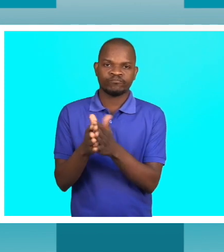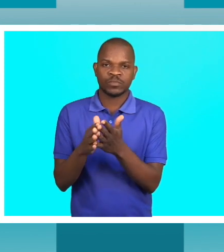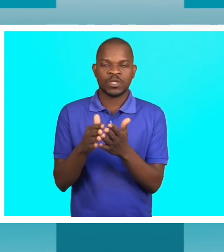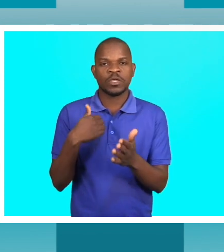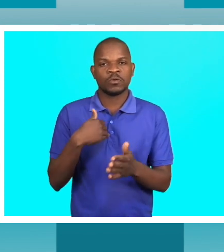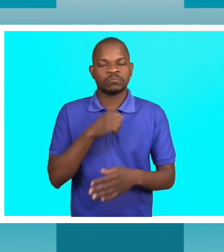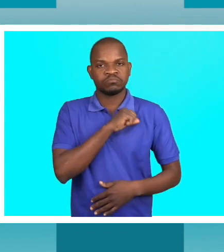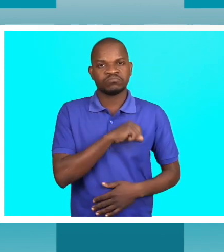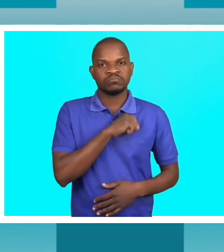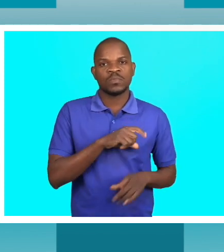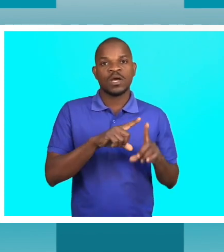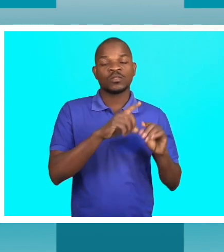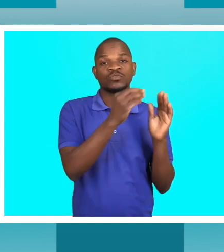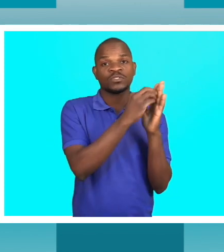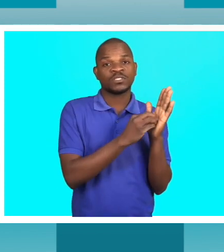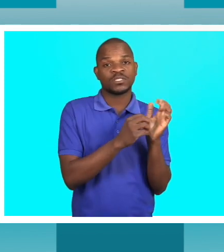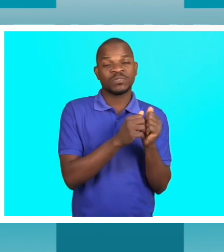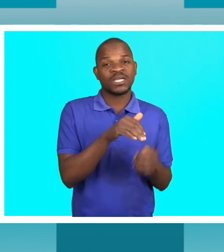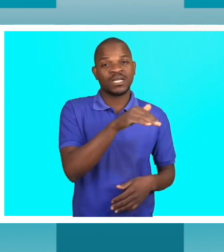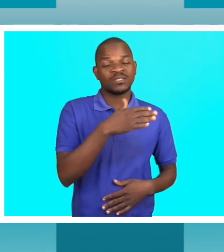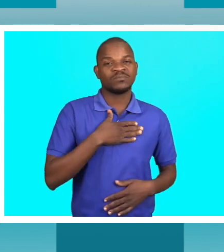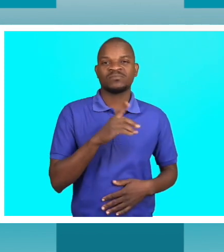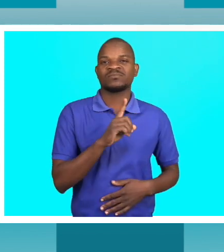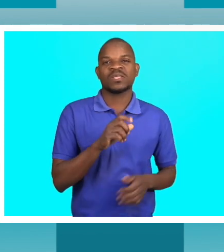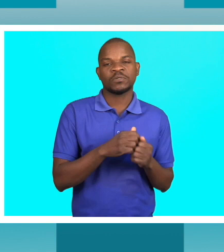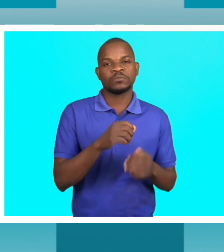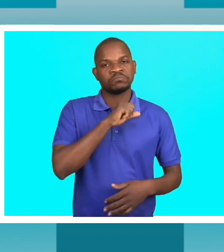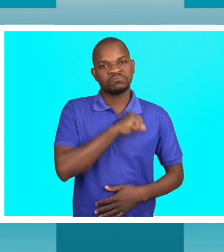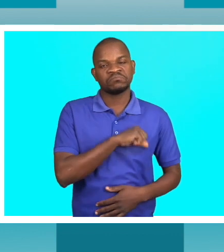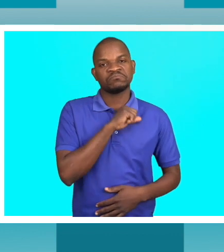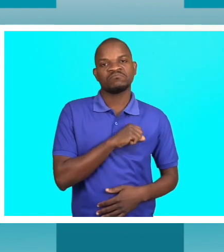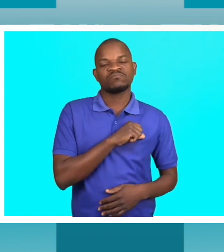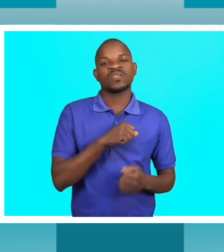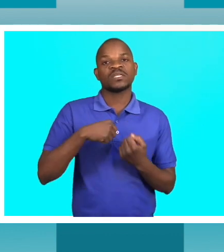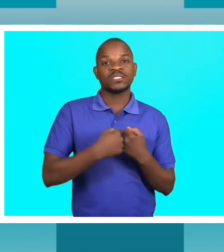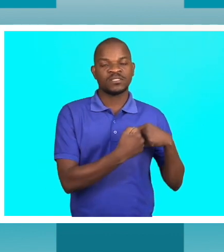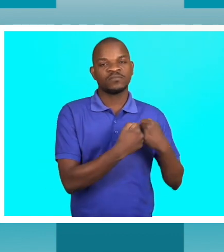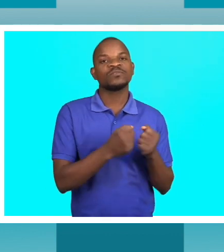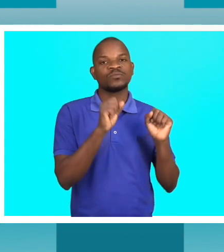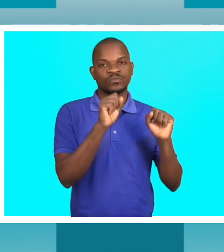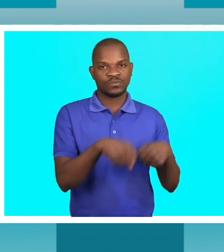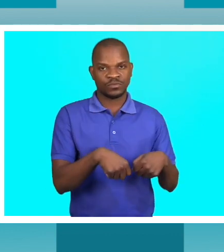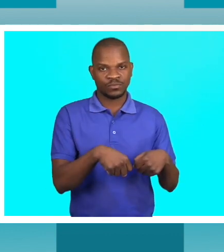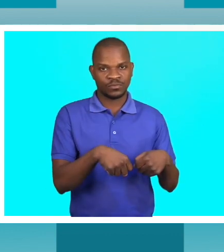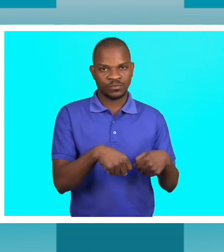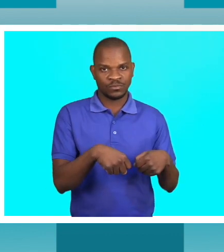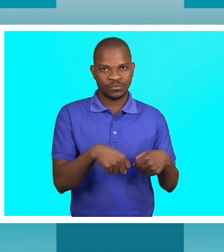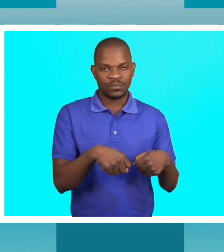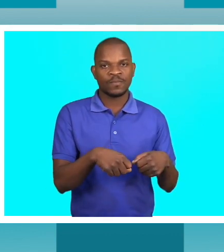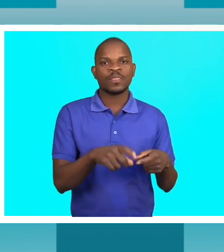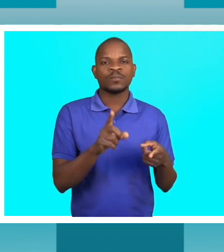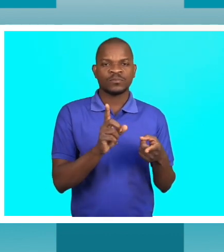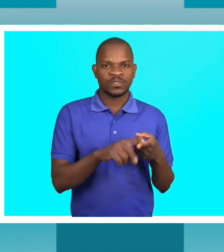adaptar a estatística que não é a área, mas eu encadei com um desafio.